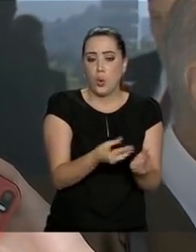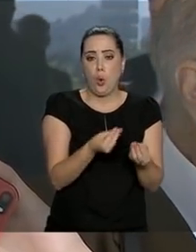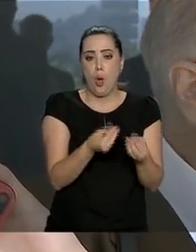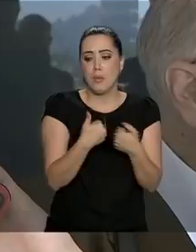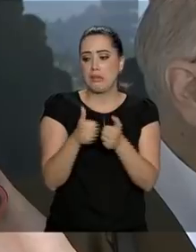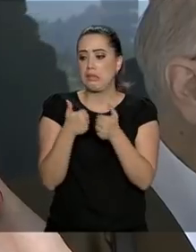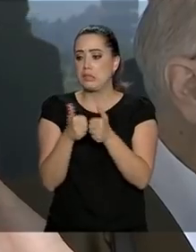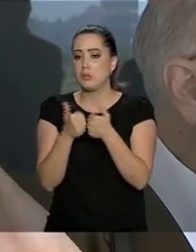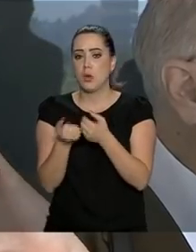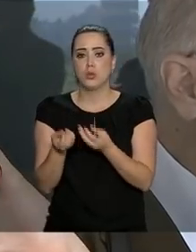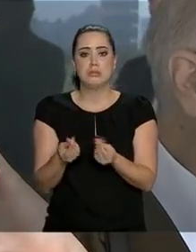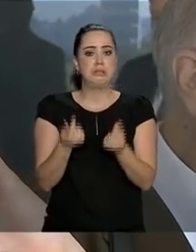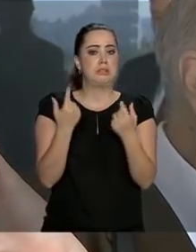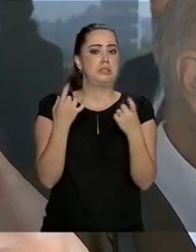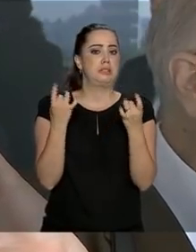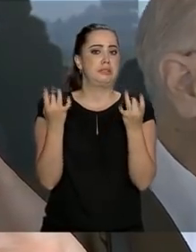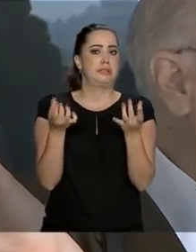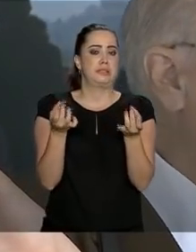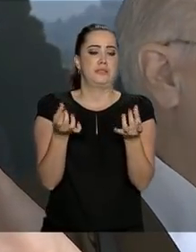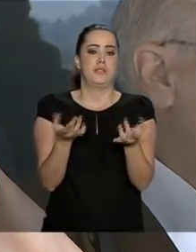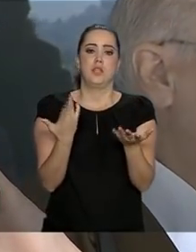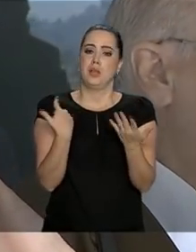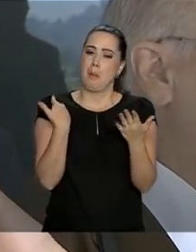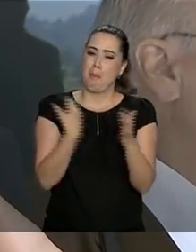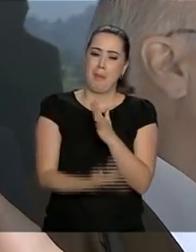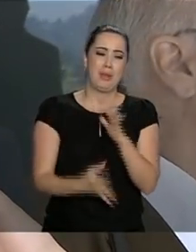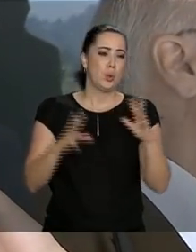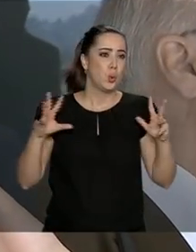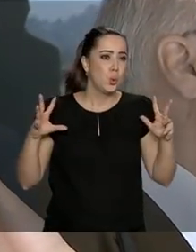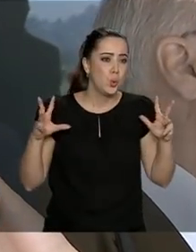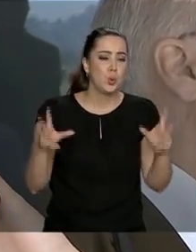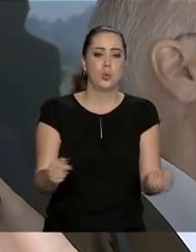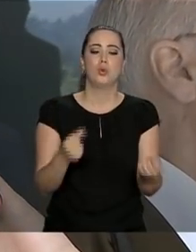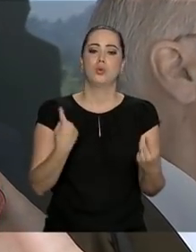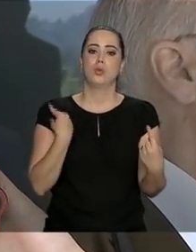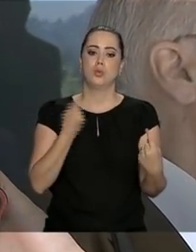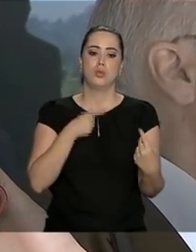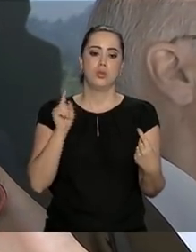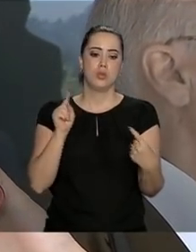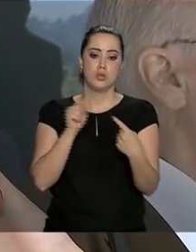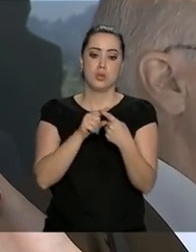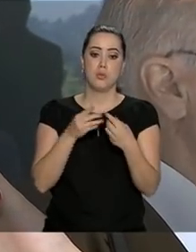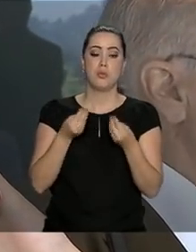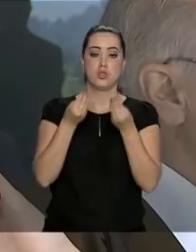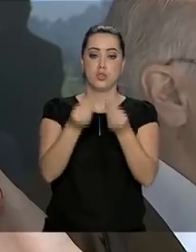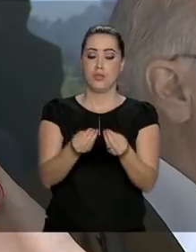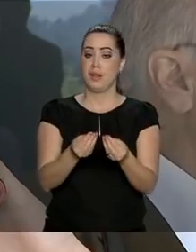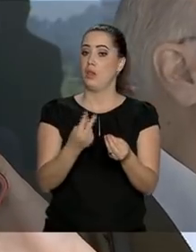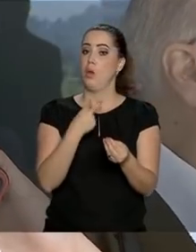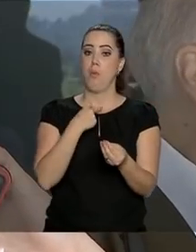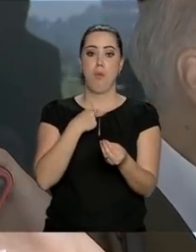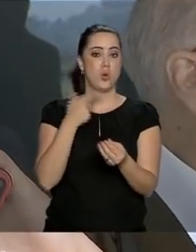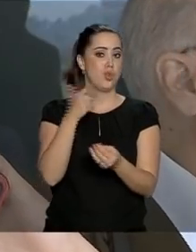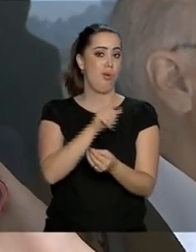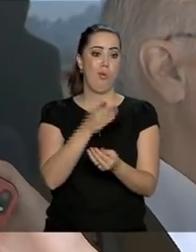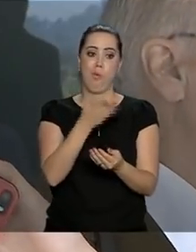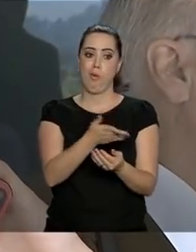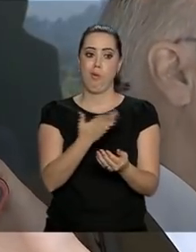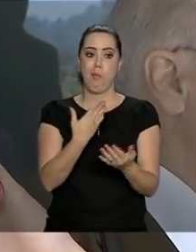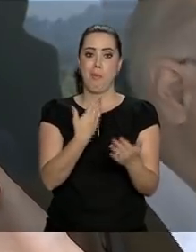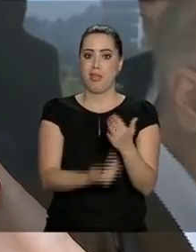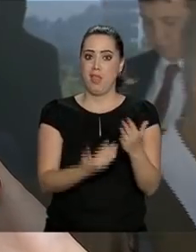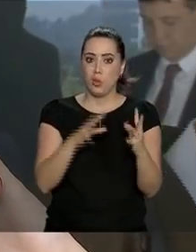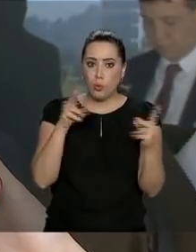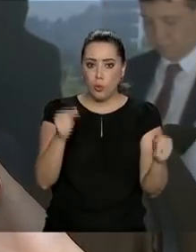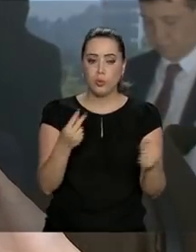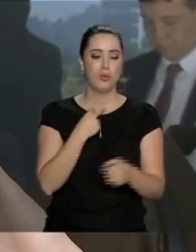daí não consigam ter o faturamento. Os produtores vão daí ter uma perda completa. Esse é o nosso objetivo, garantir que isso não aconteça, viabilizar que eles